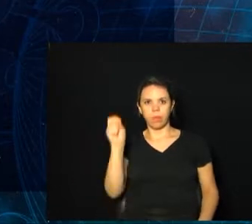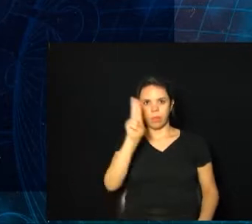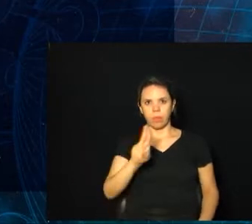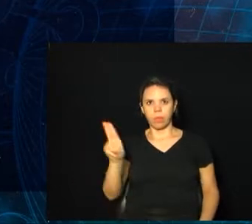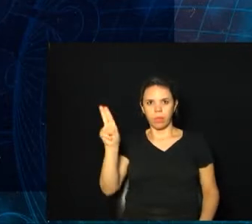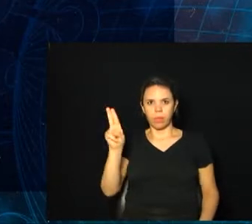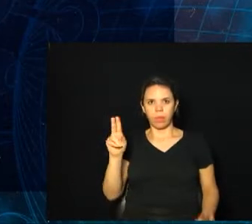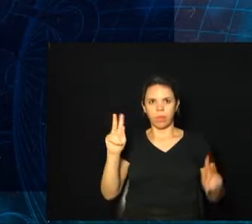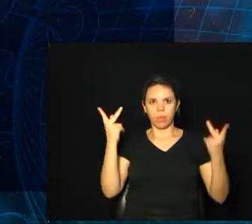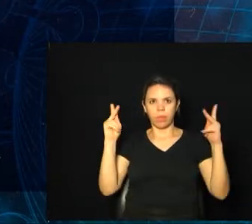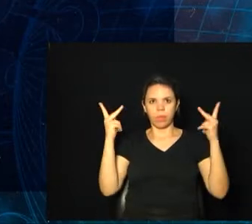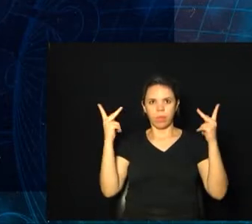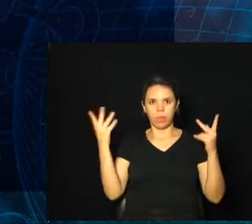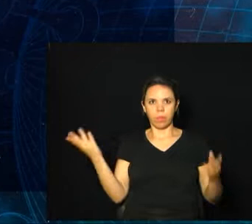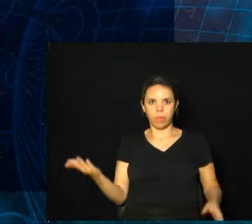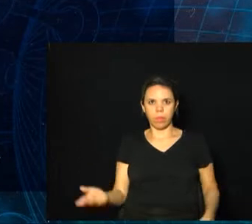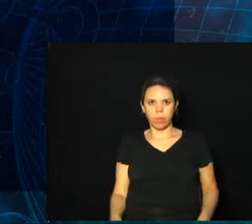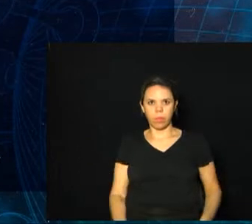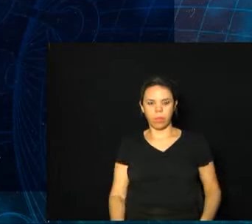31.475, Hortolândia,